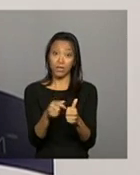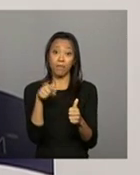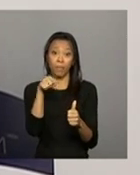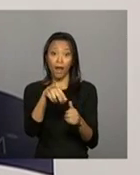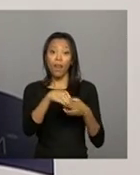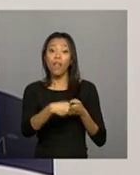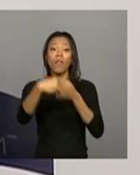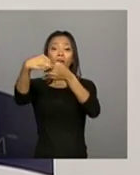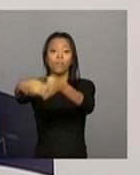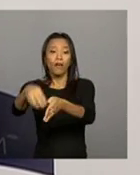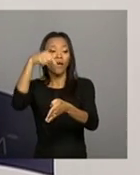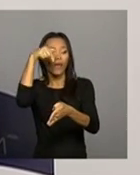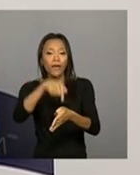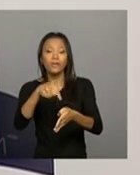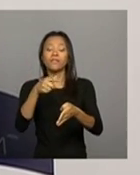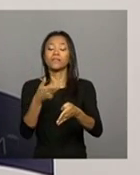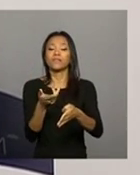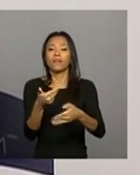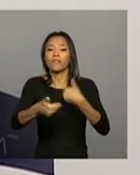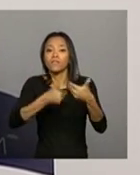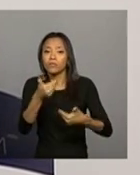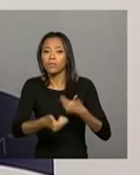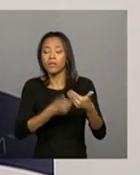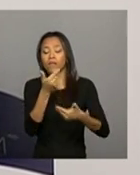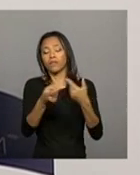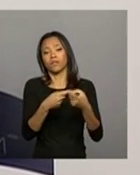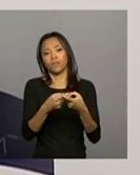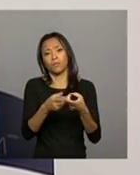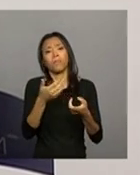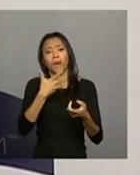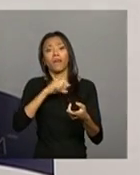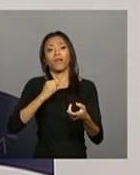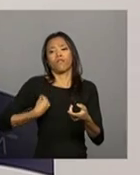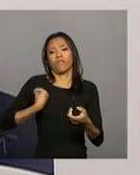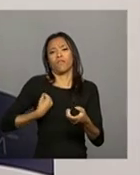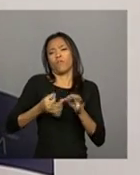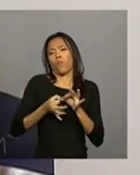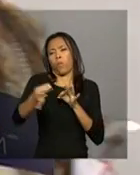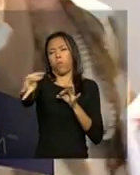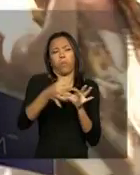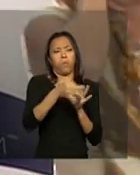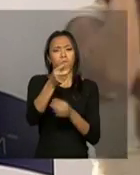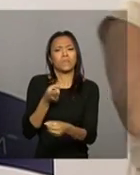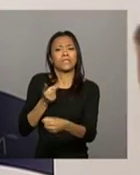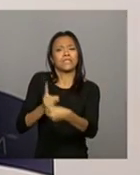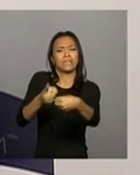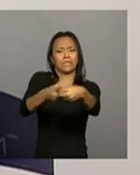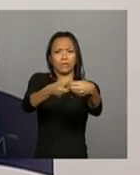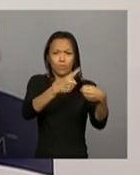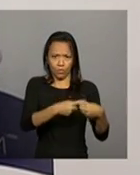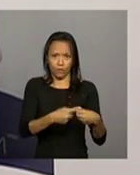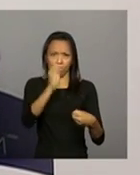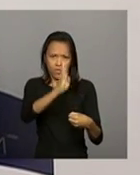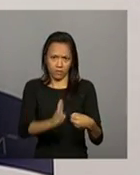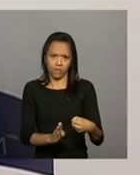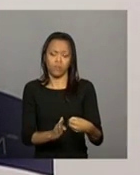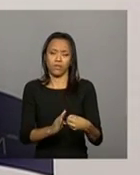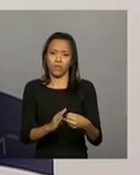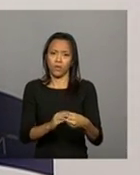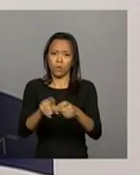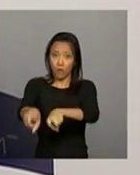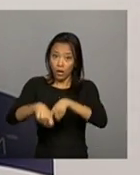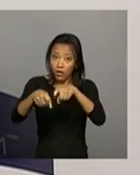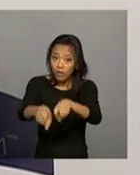atendimento, esse acolhimento para as mulheres do campo e da floresta. E também temos uma parceria